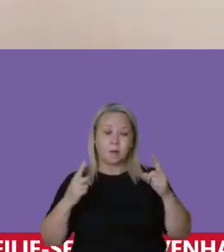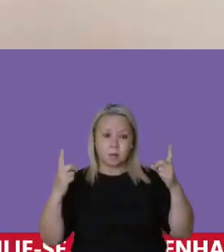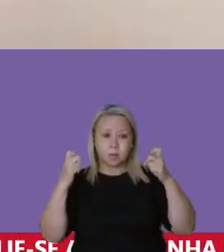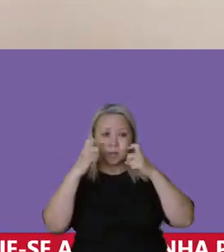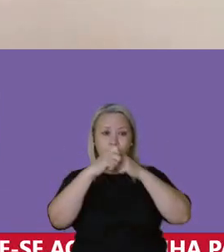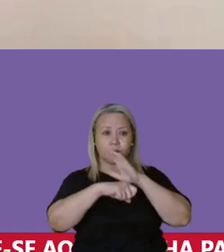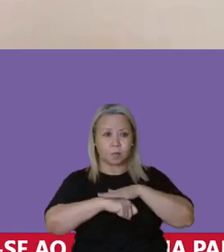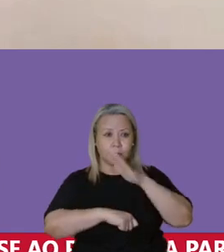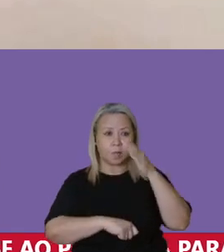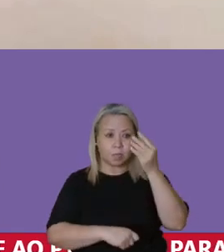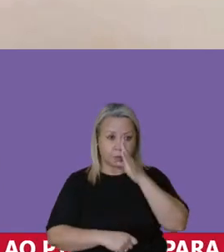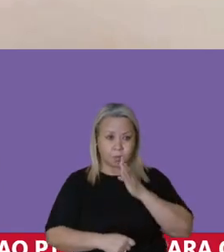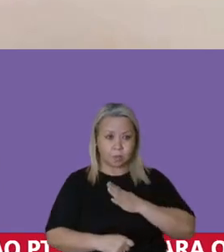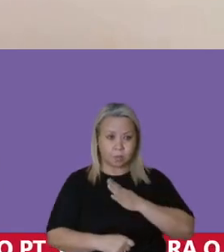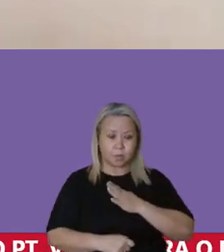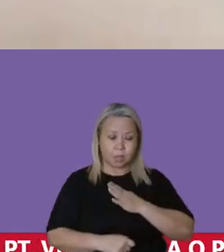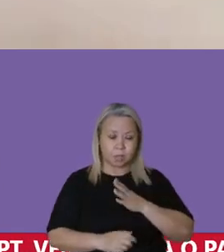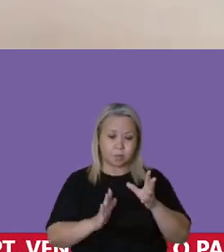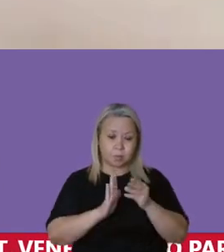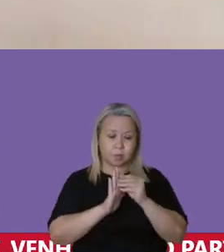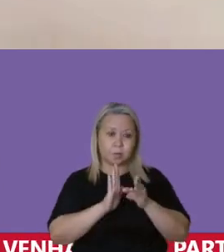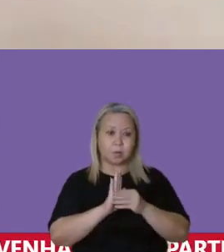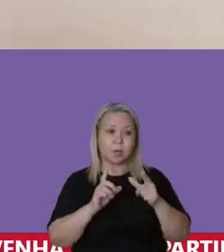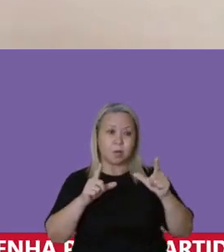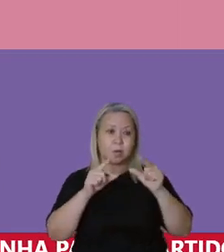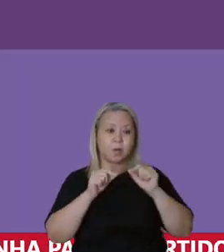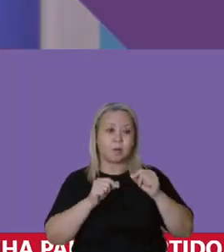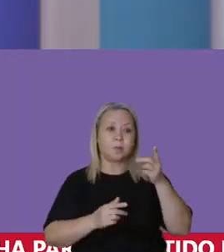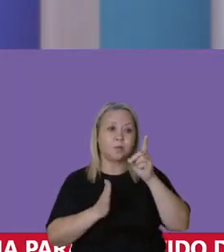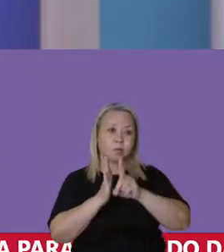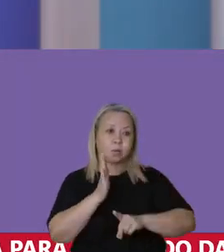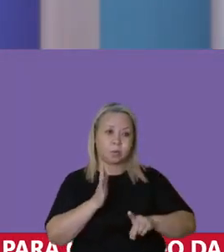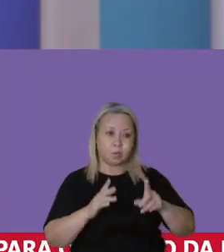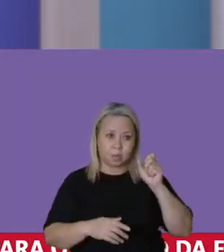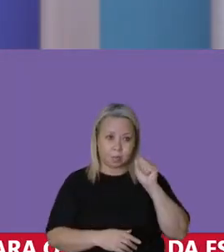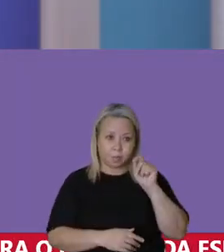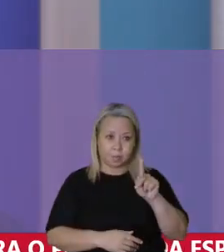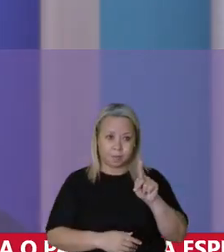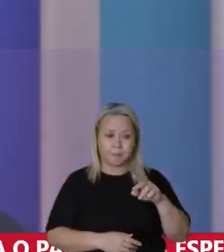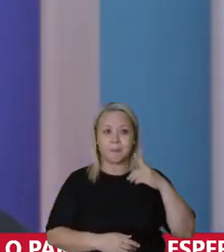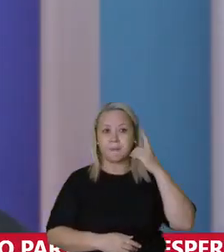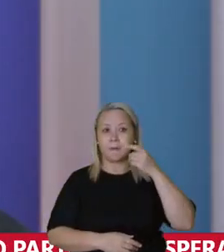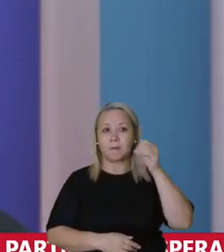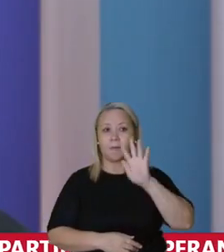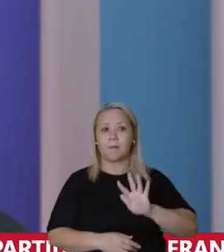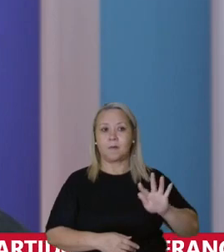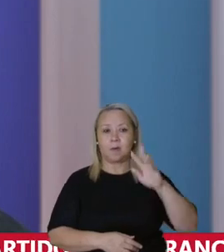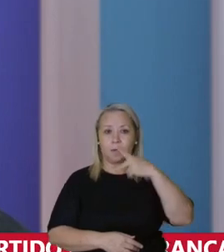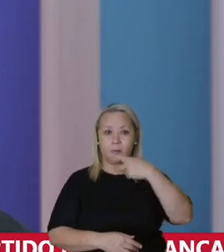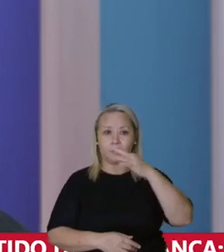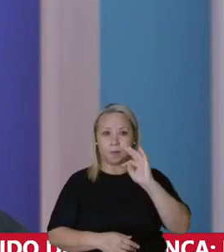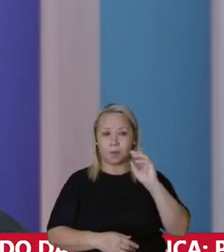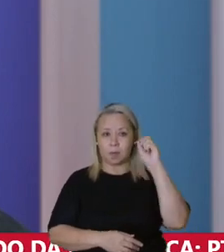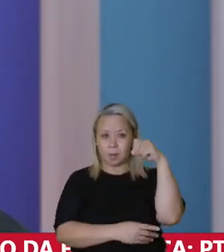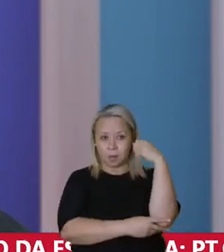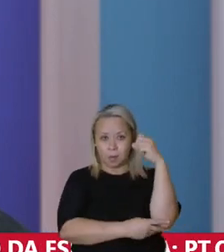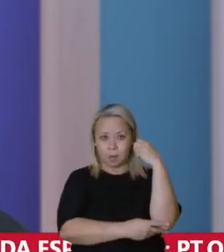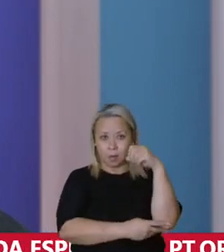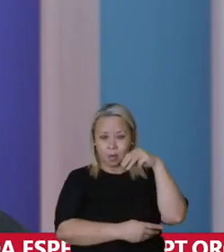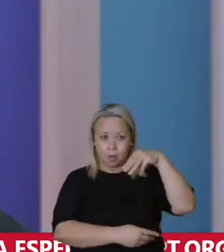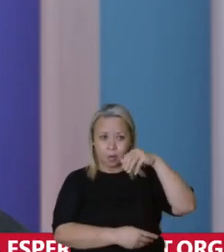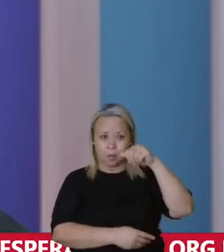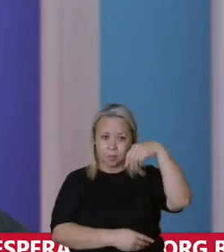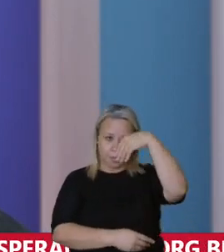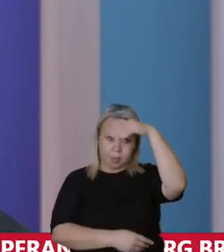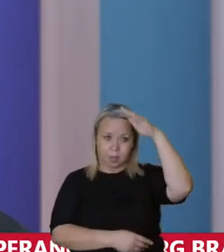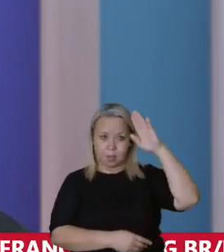ainda mais que o Brasil garanta o conteúdo mínimo do direito à previdência. A deputada federal do PT do Rio Grande do Sul, Maria do